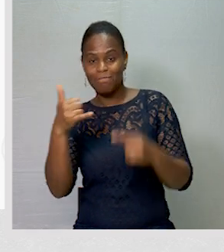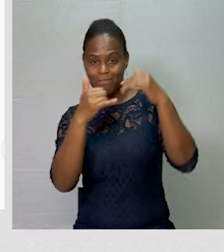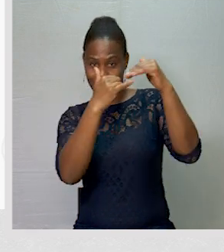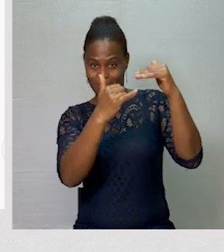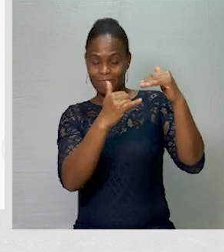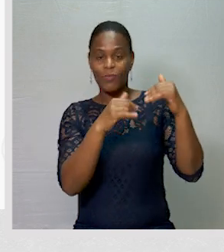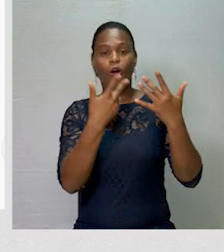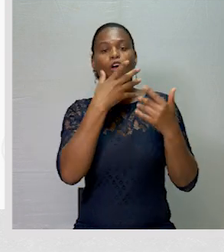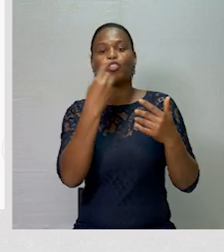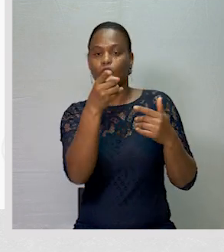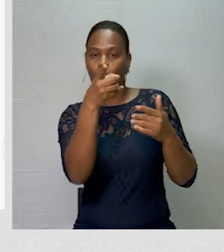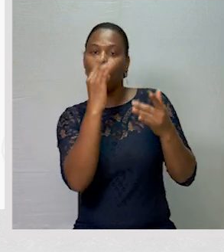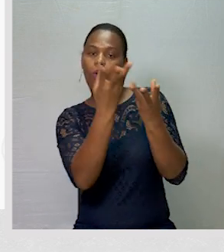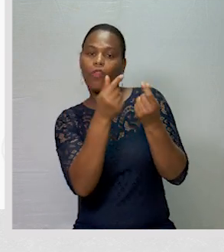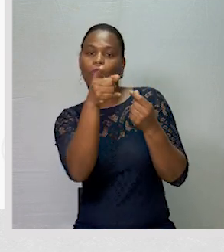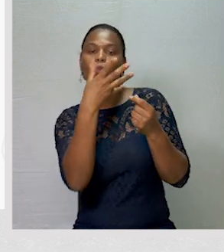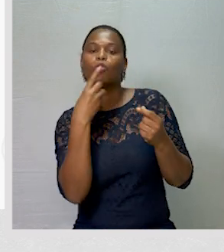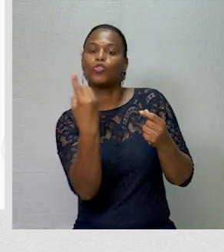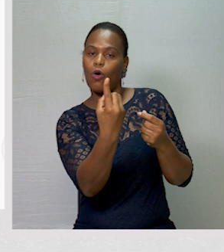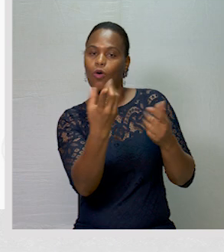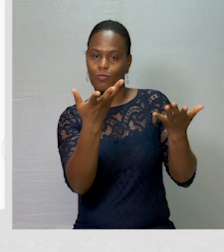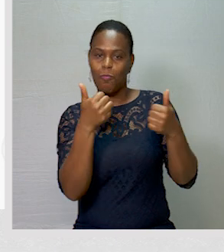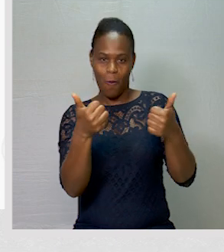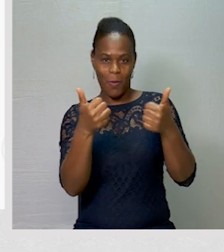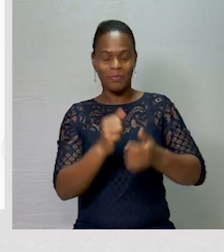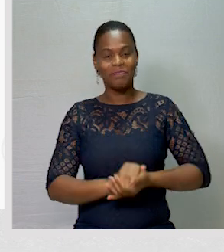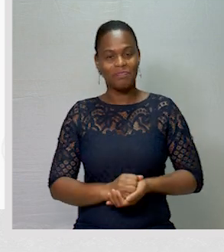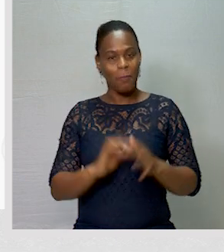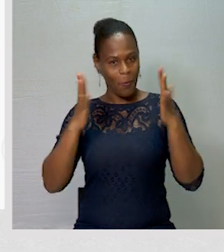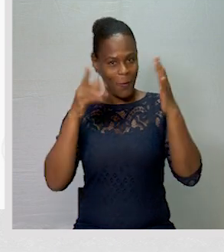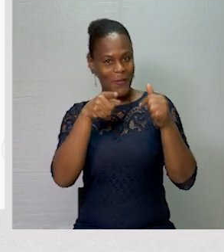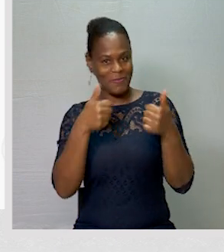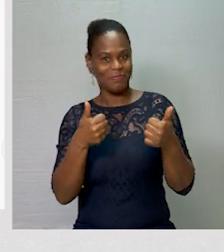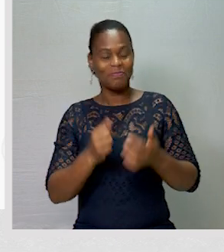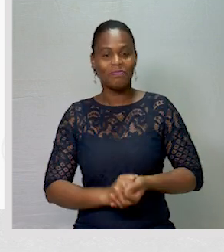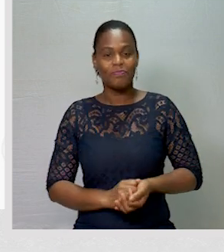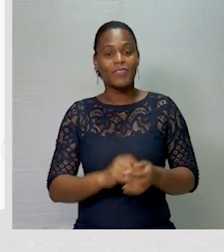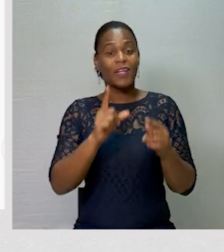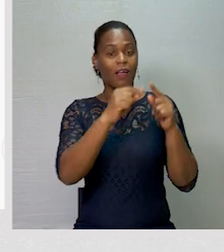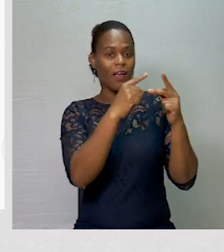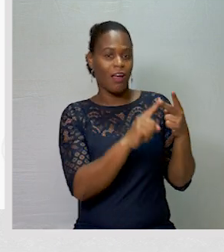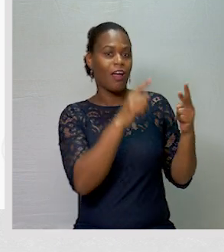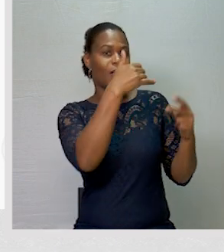182. Sozinhos agora, sozinhos. Boa.